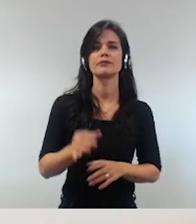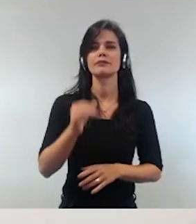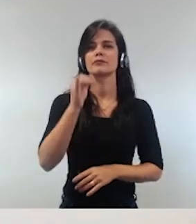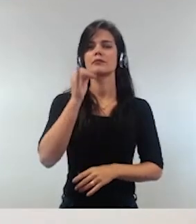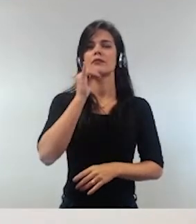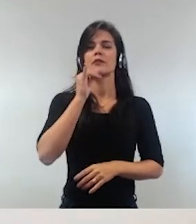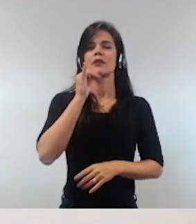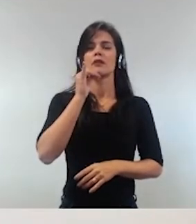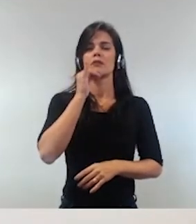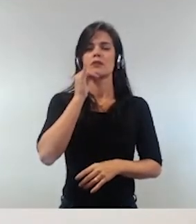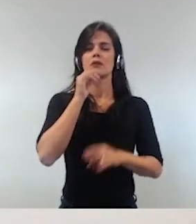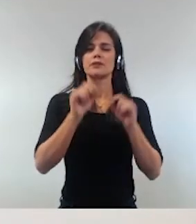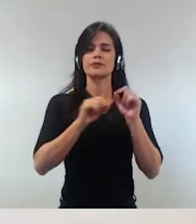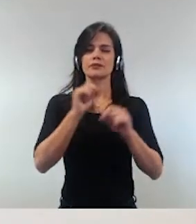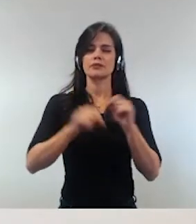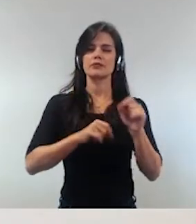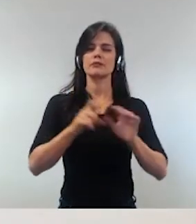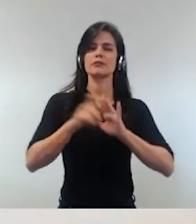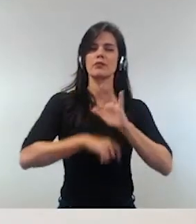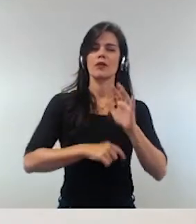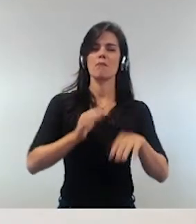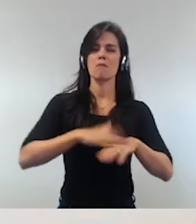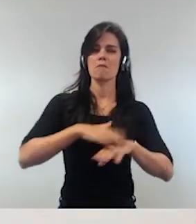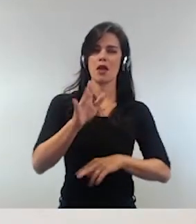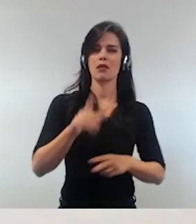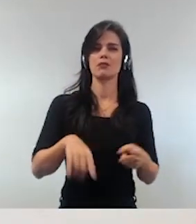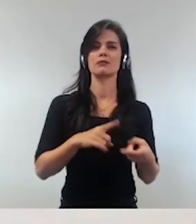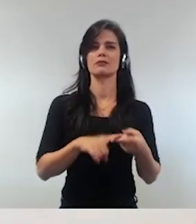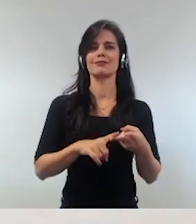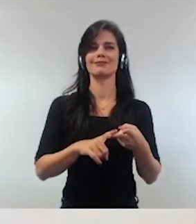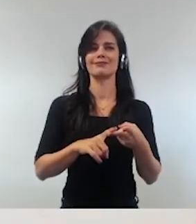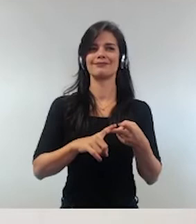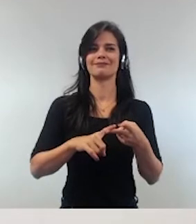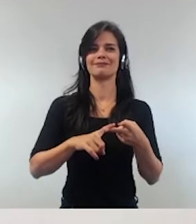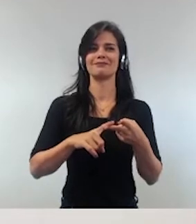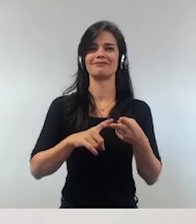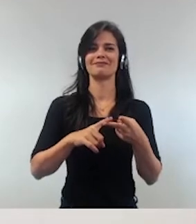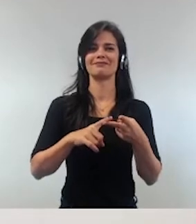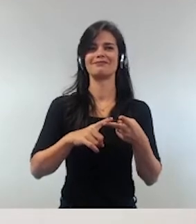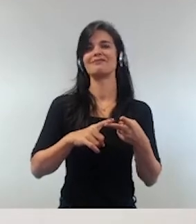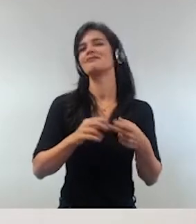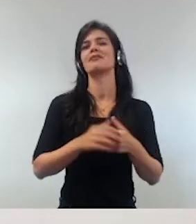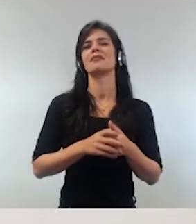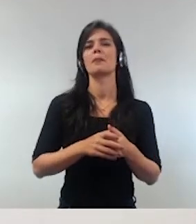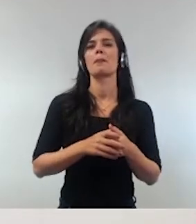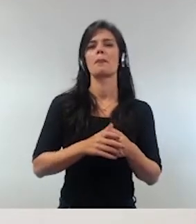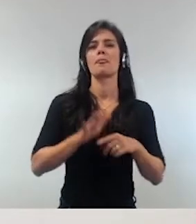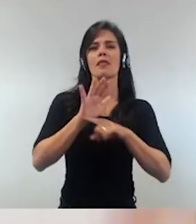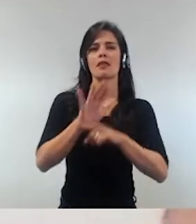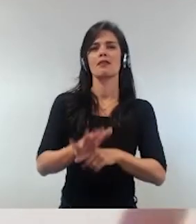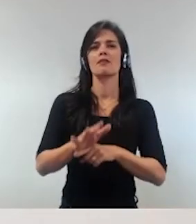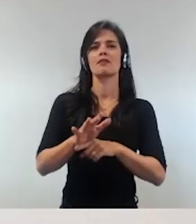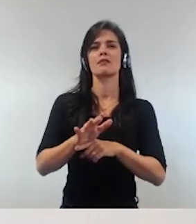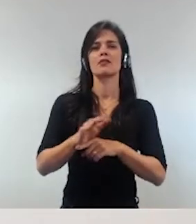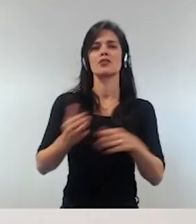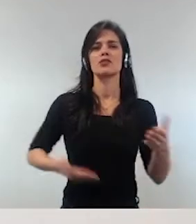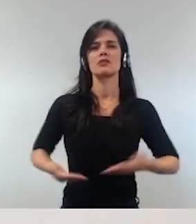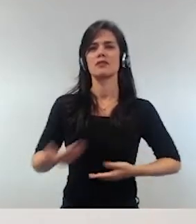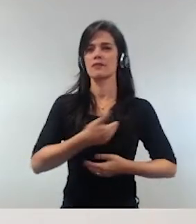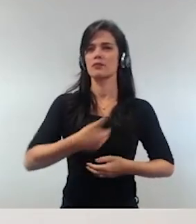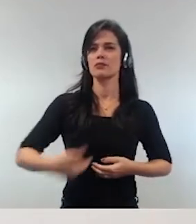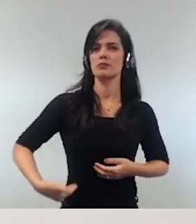inviável. Aporte da administração pública para o provedor de serviço público, hoje,